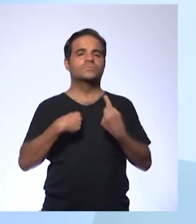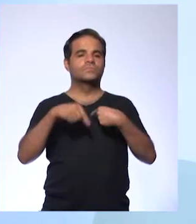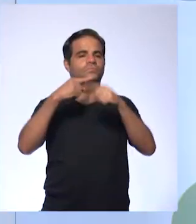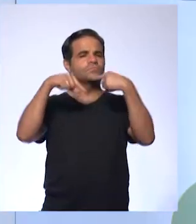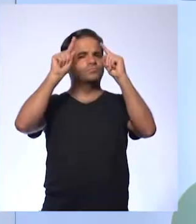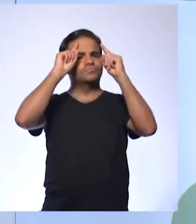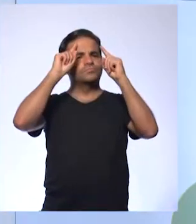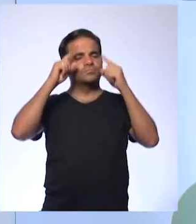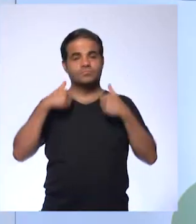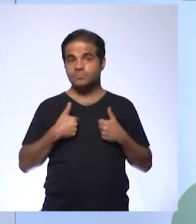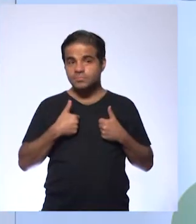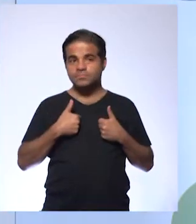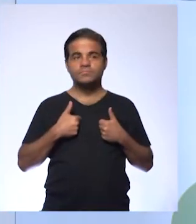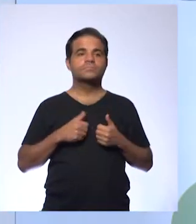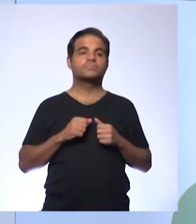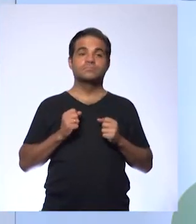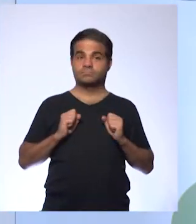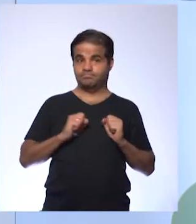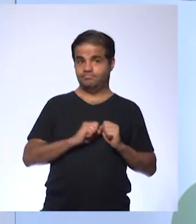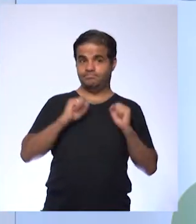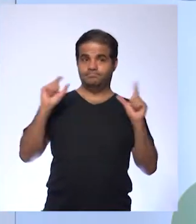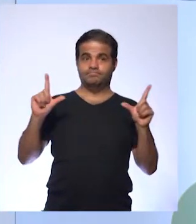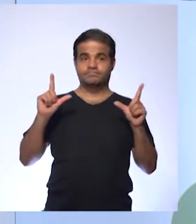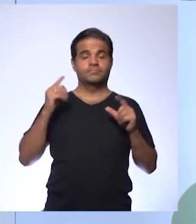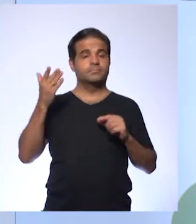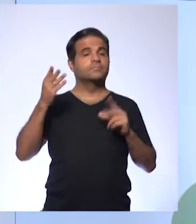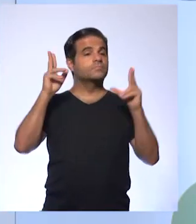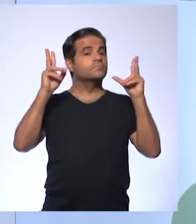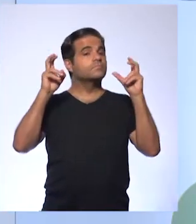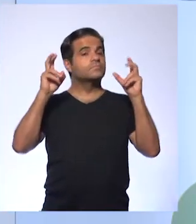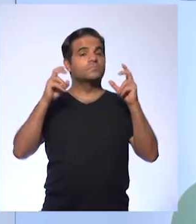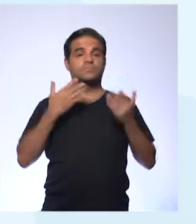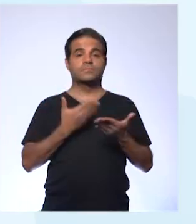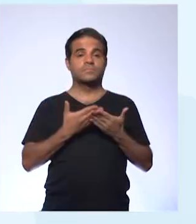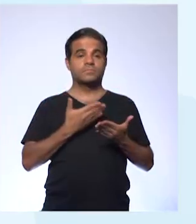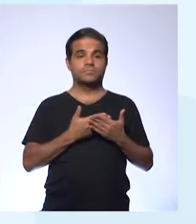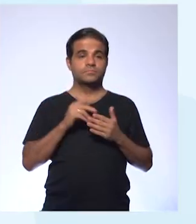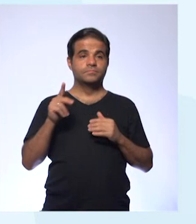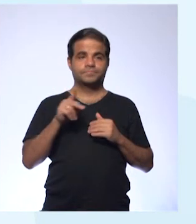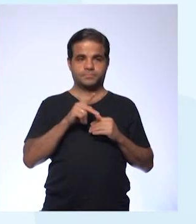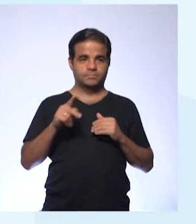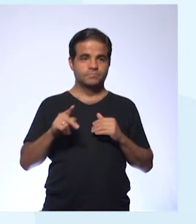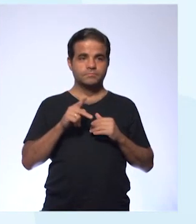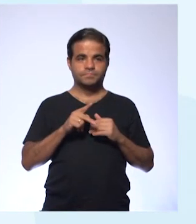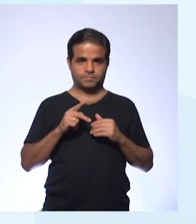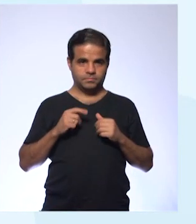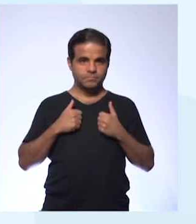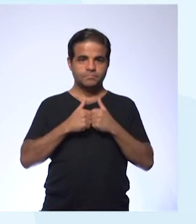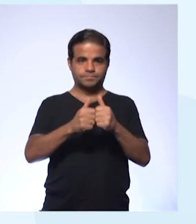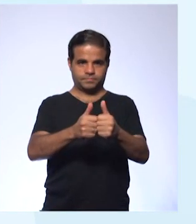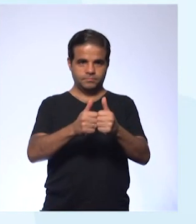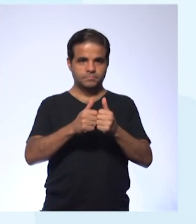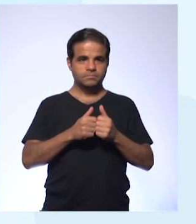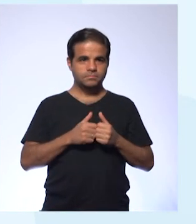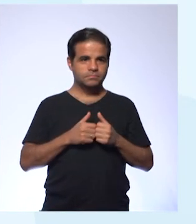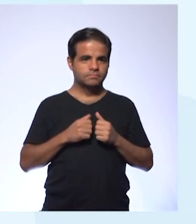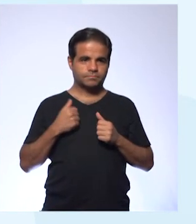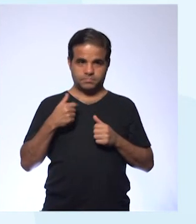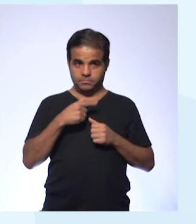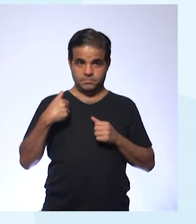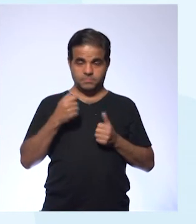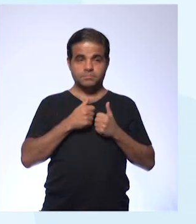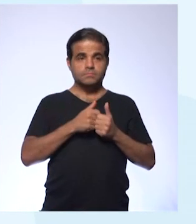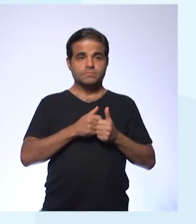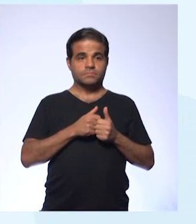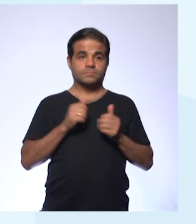Luanda? Exatamente. Então, na tela para vocês, o tema da aula, o professor e a professora que estão acompanhando as nossas